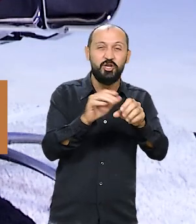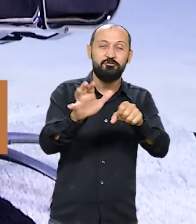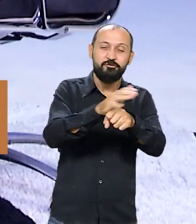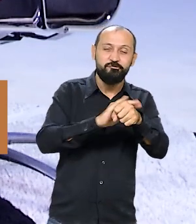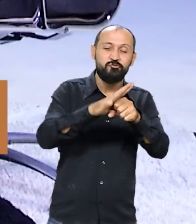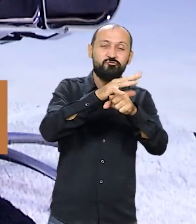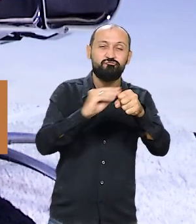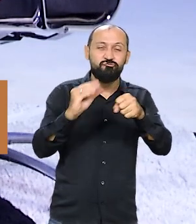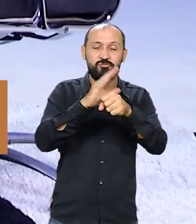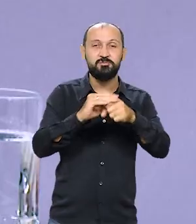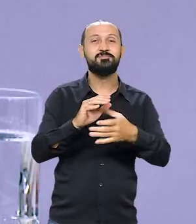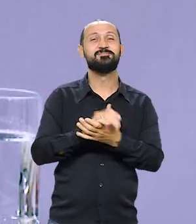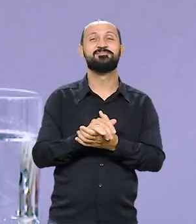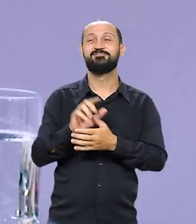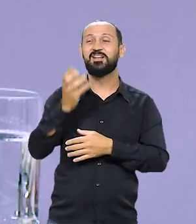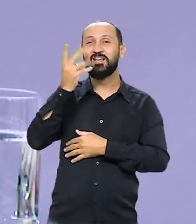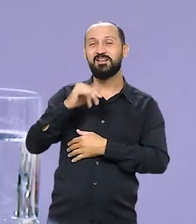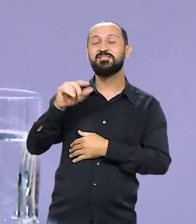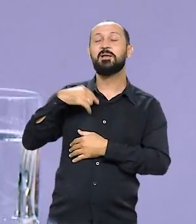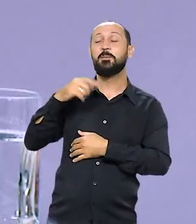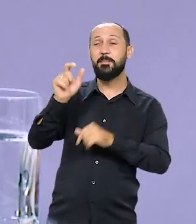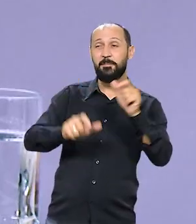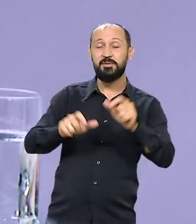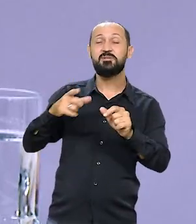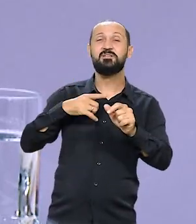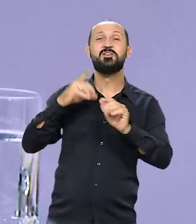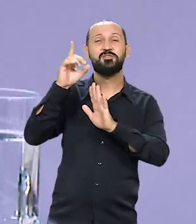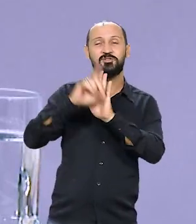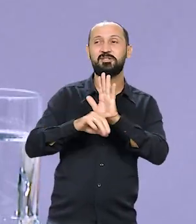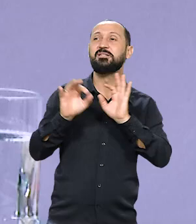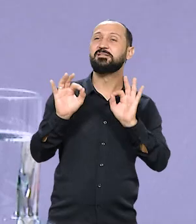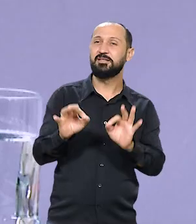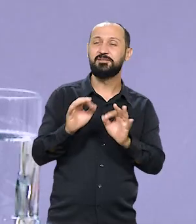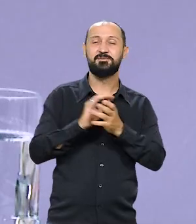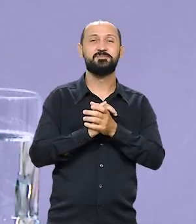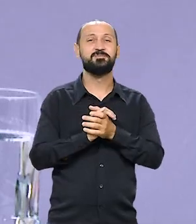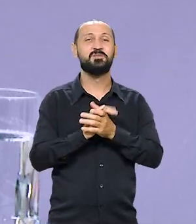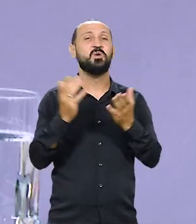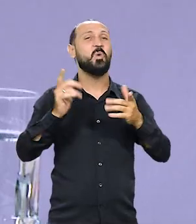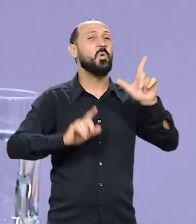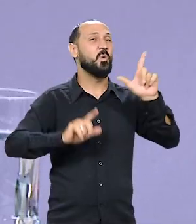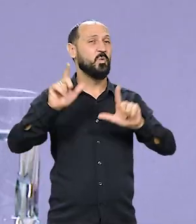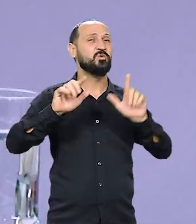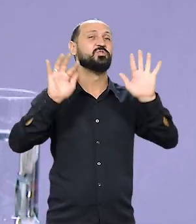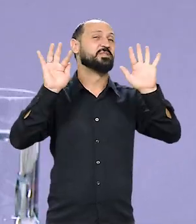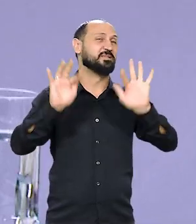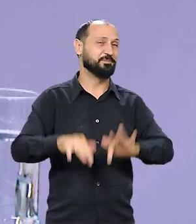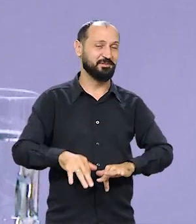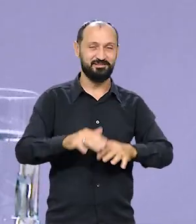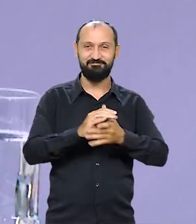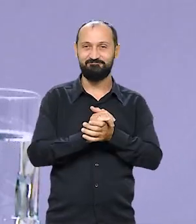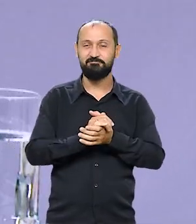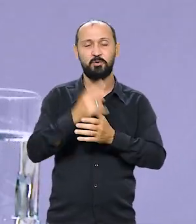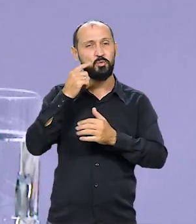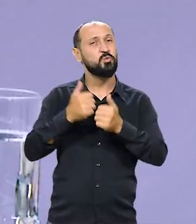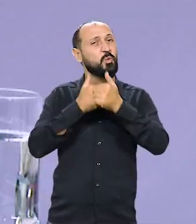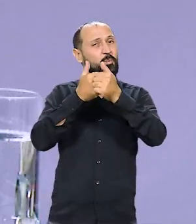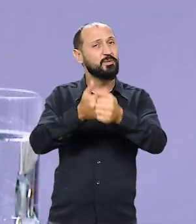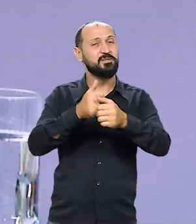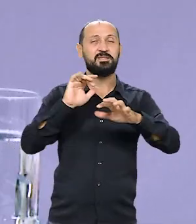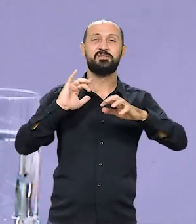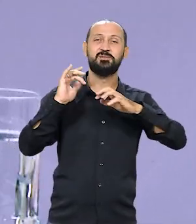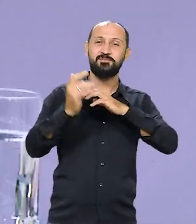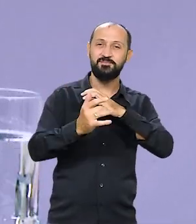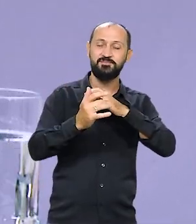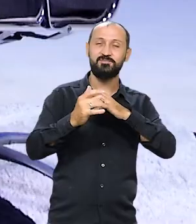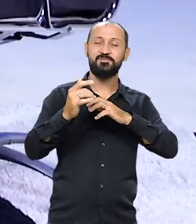gelo. Criança é uma pessoa de direitos, né? Com certeza. Bom, a edição de hoje fica por aqui. Nos